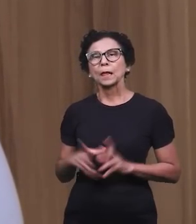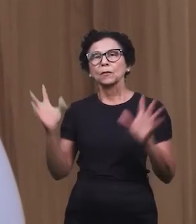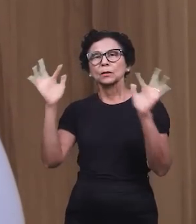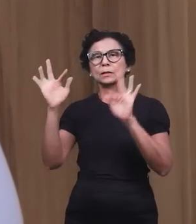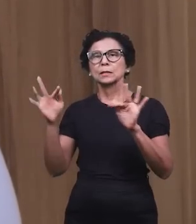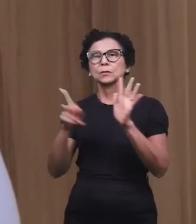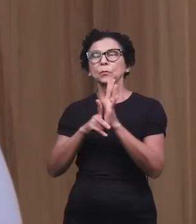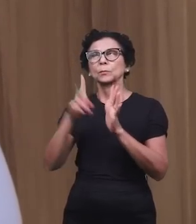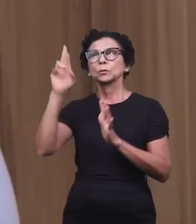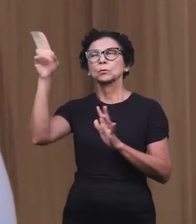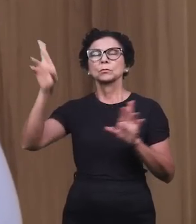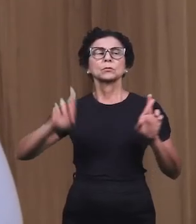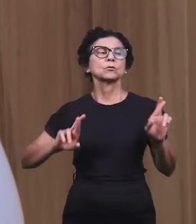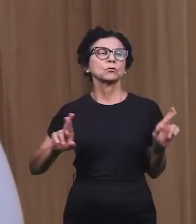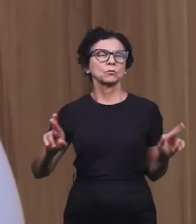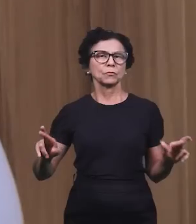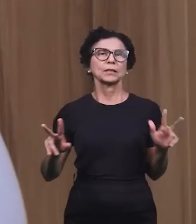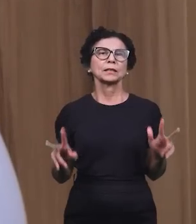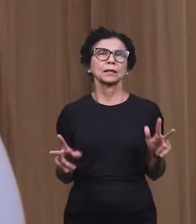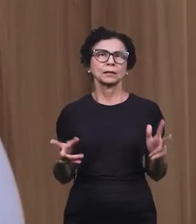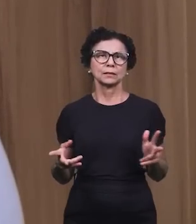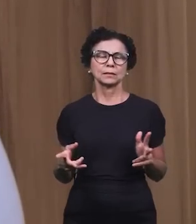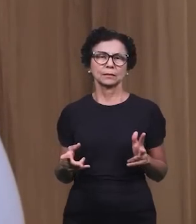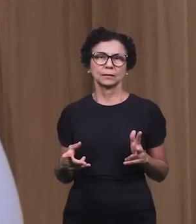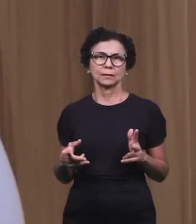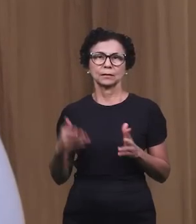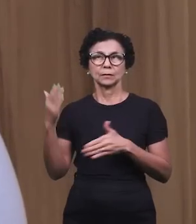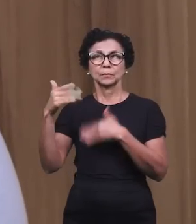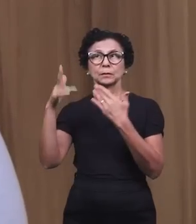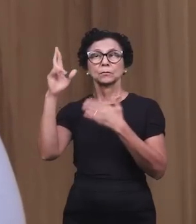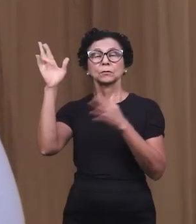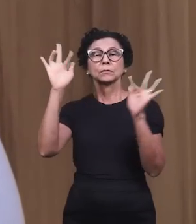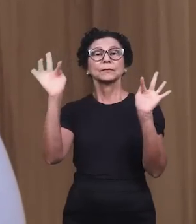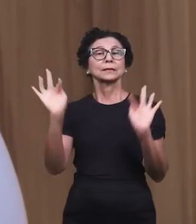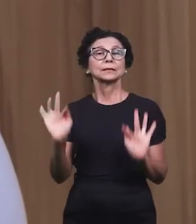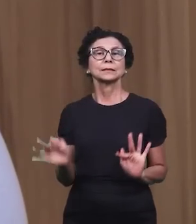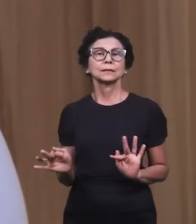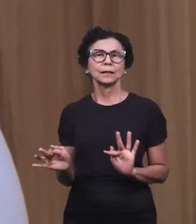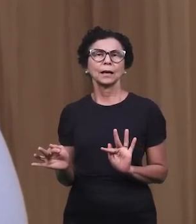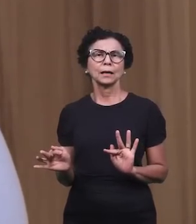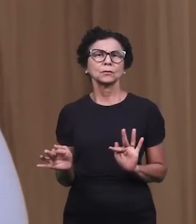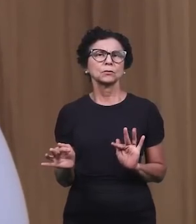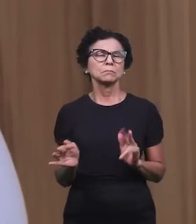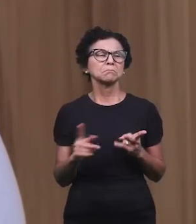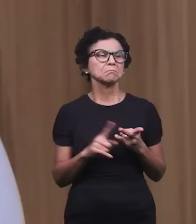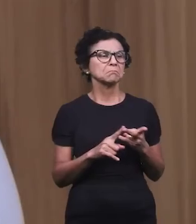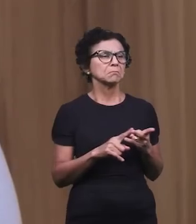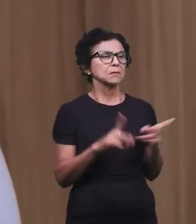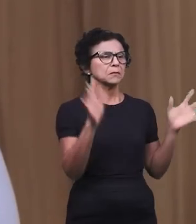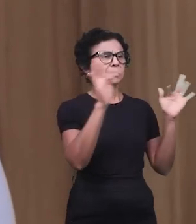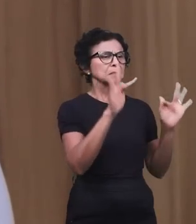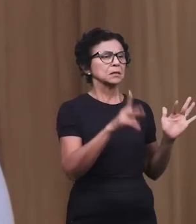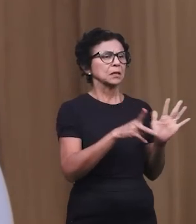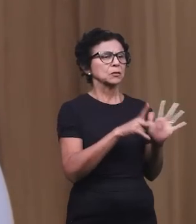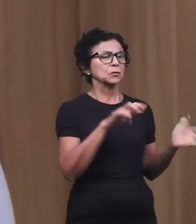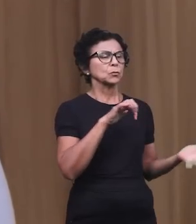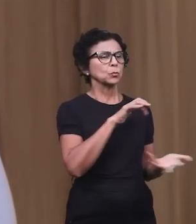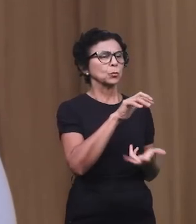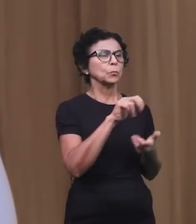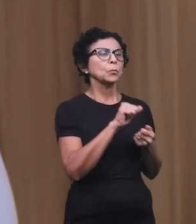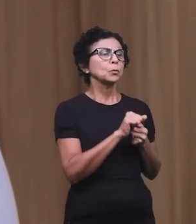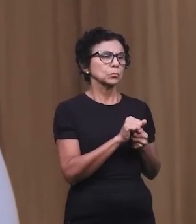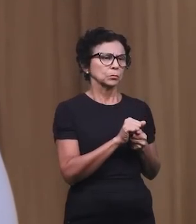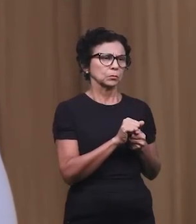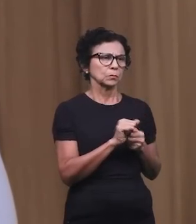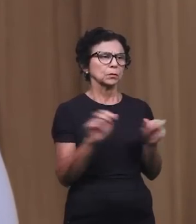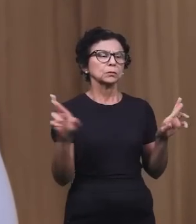para a felicidade que o mundo oferece? E como essa felicidade ela se manifesta na vida do jovem que está na presença do Senhor, mas